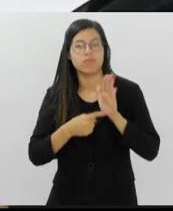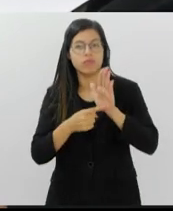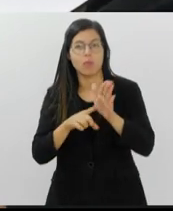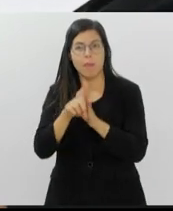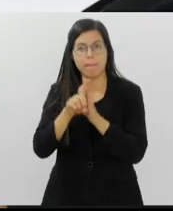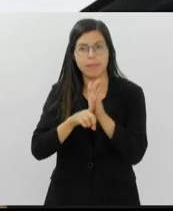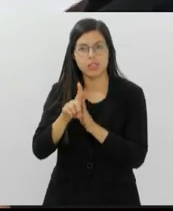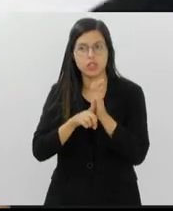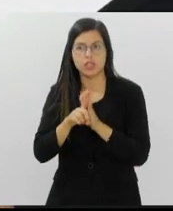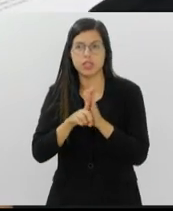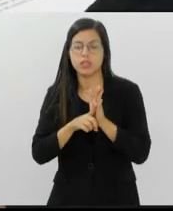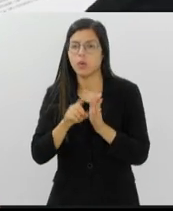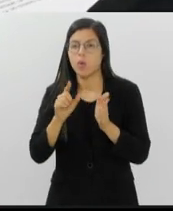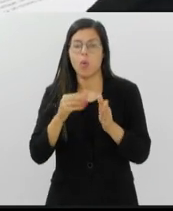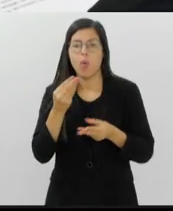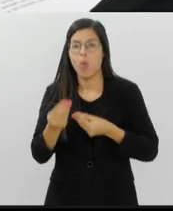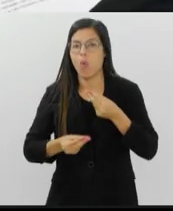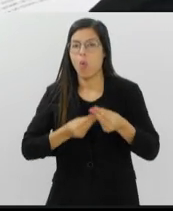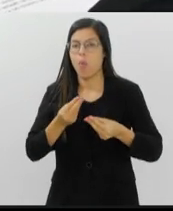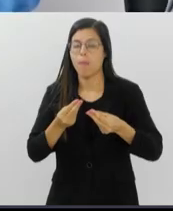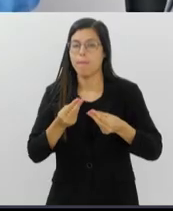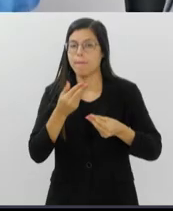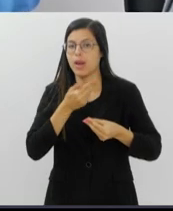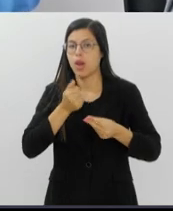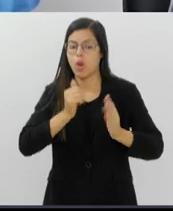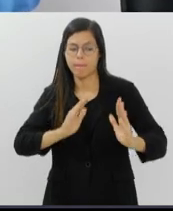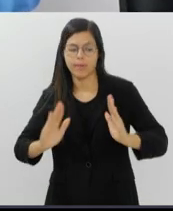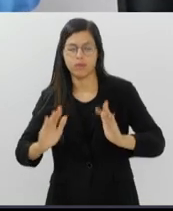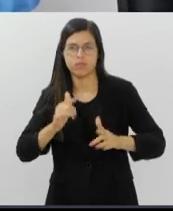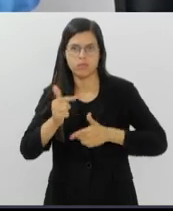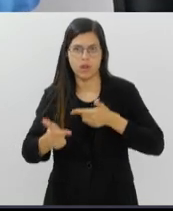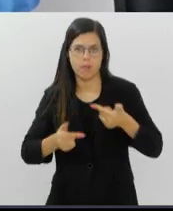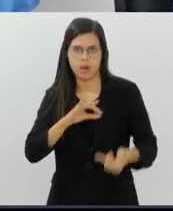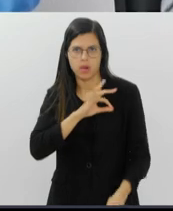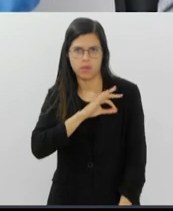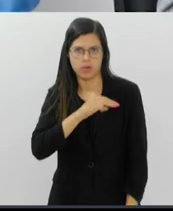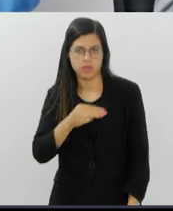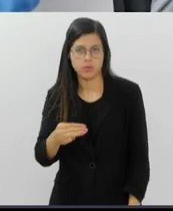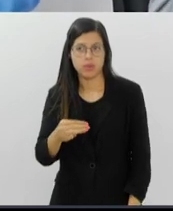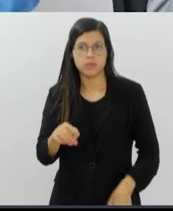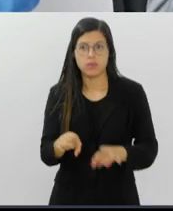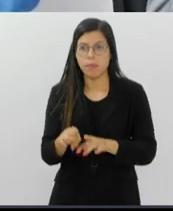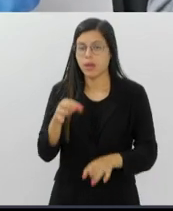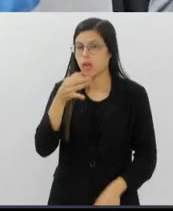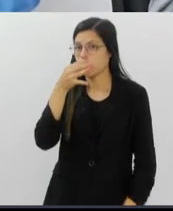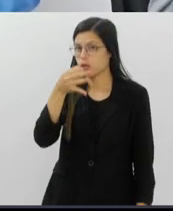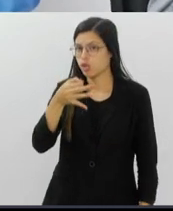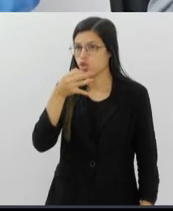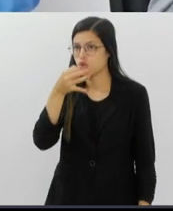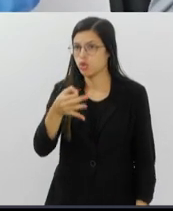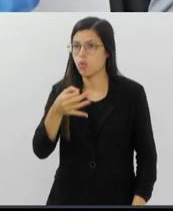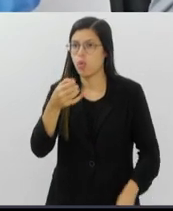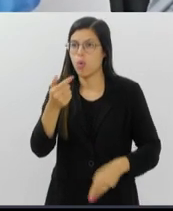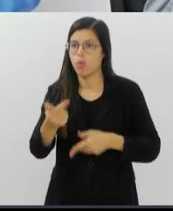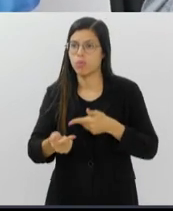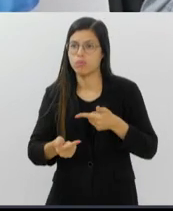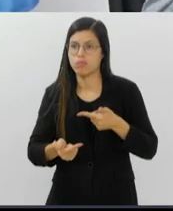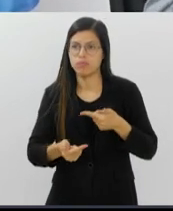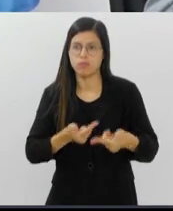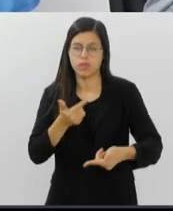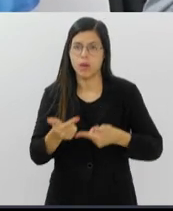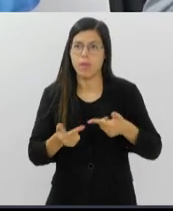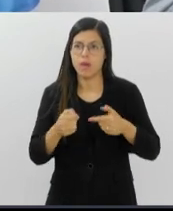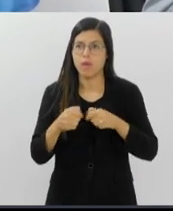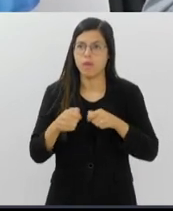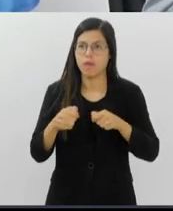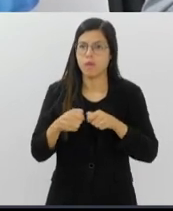que seria a escala ideal para o trabalho da PM. O parlamentar também criticou o serviço realizado de forma extraordinária nos dias